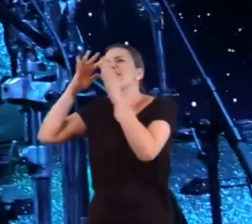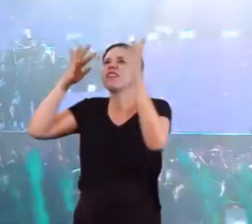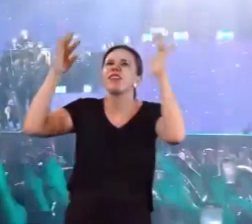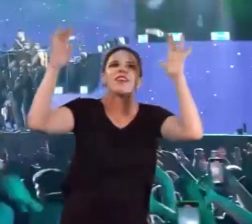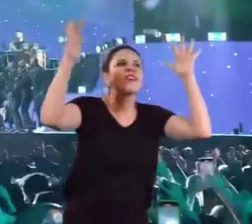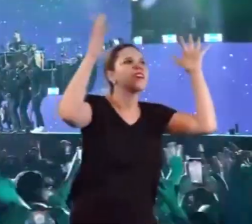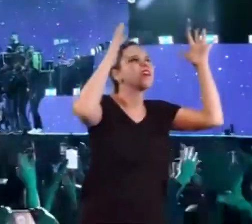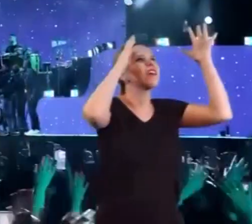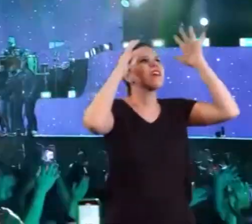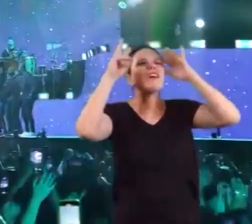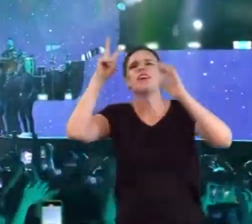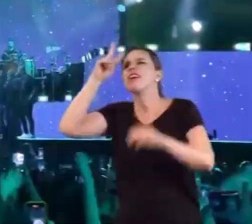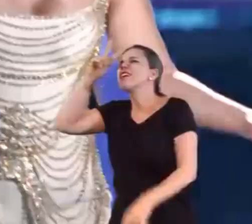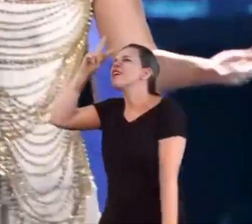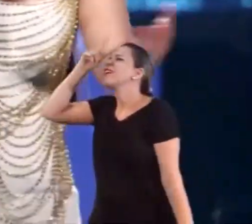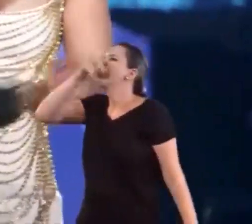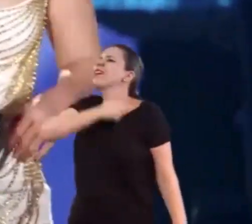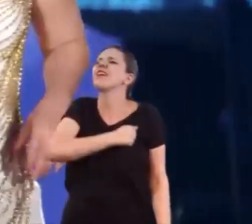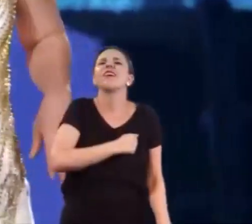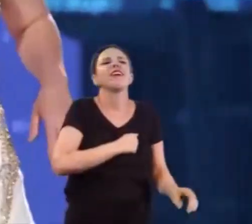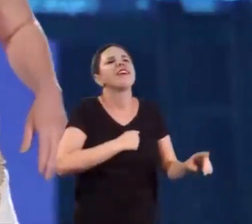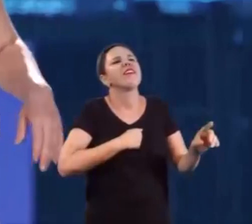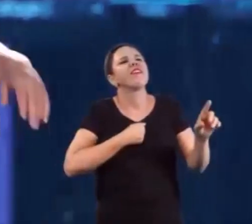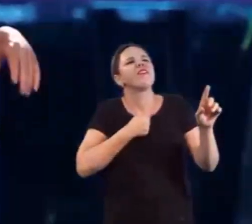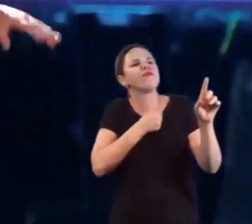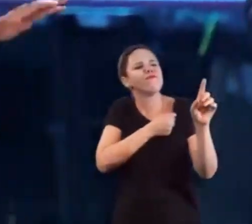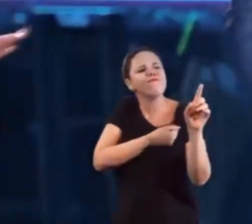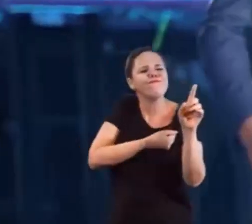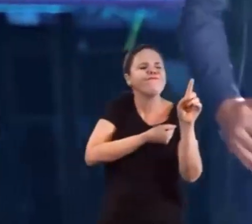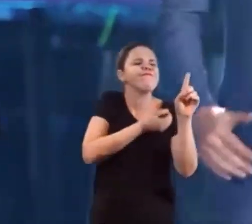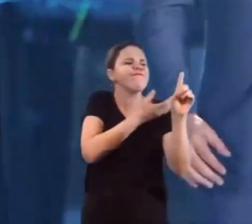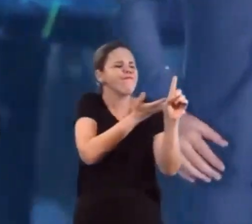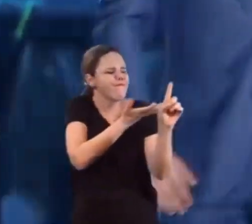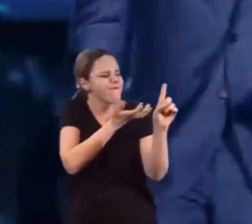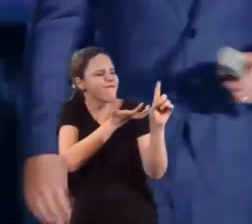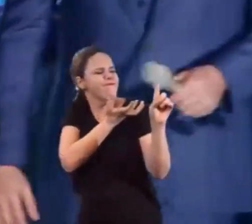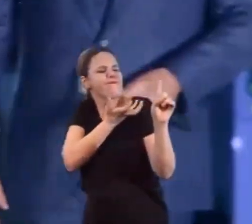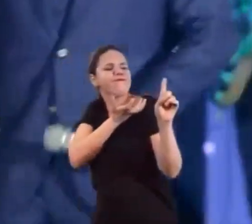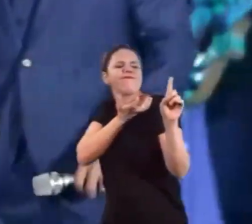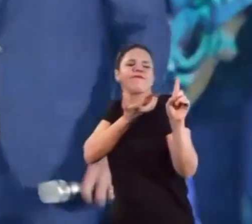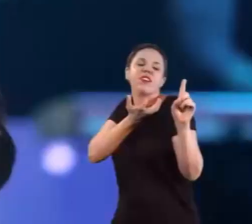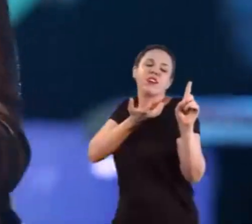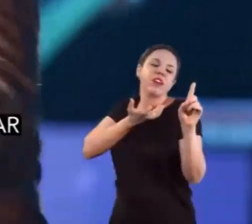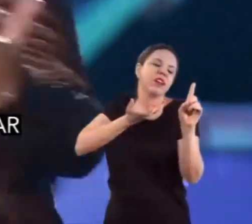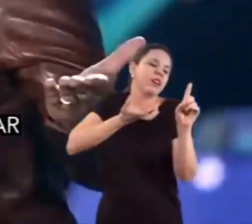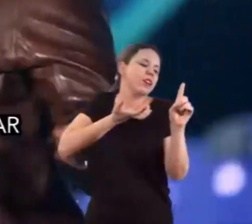sonhar. Meu pensamento buscando você.